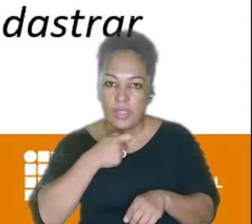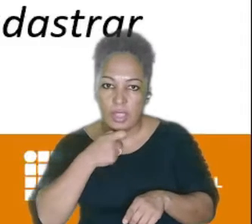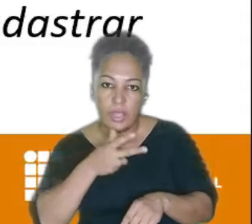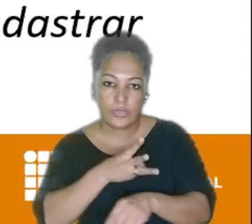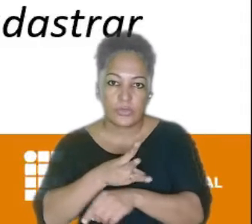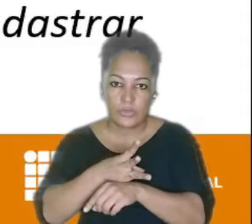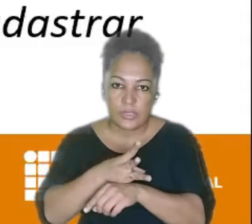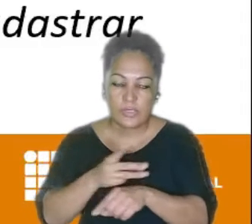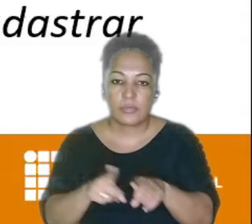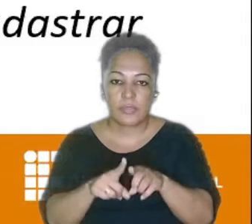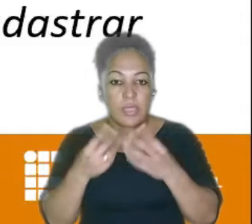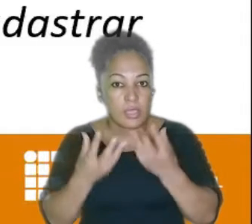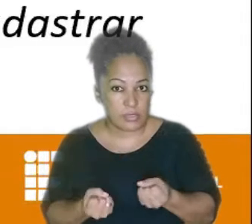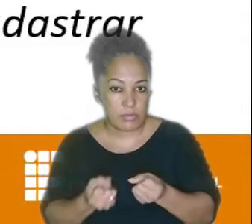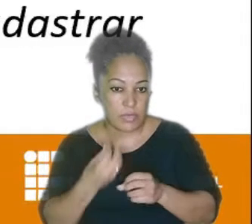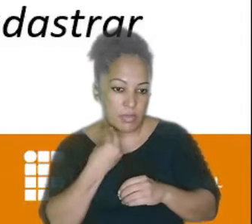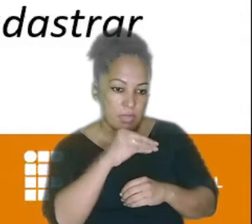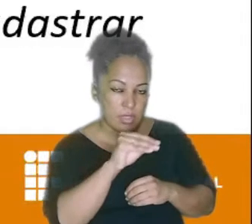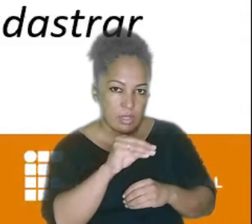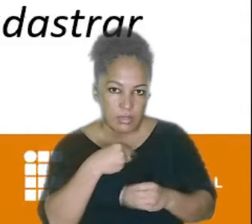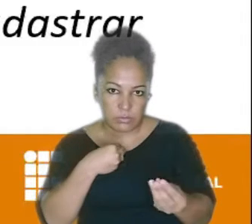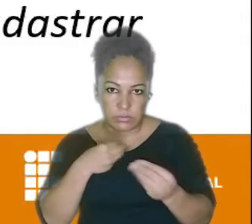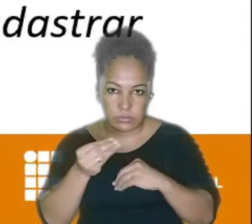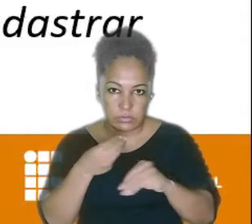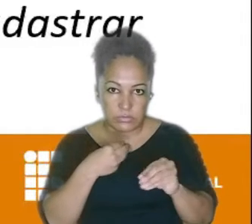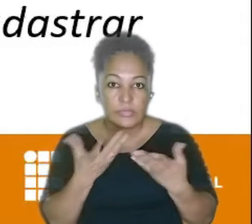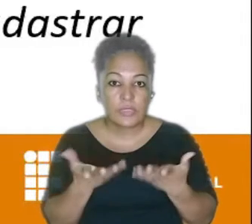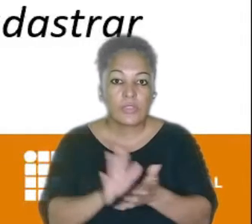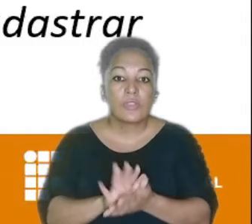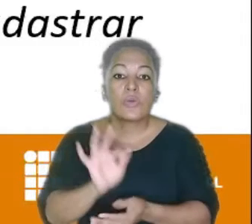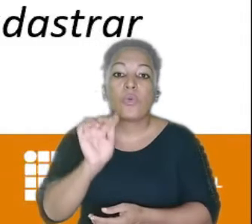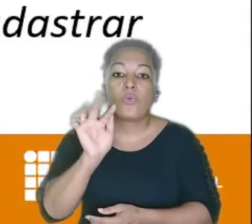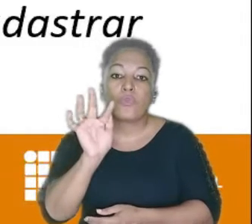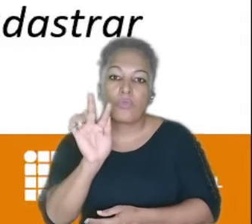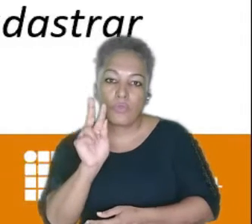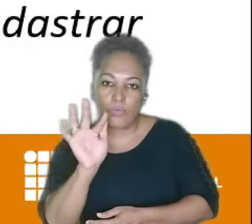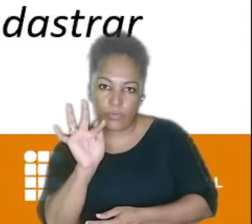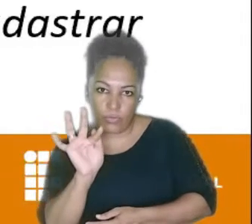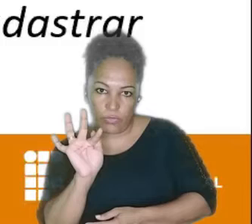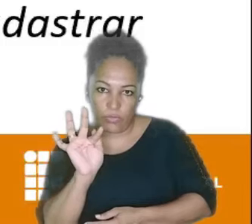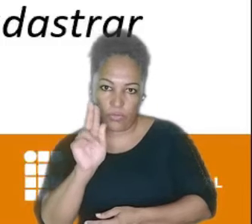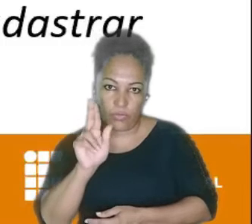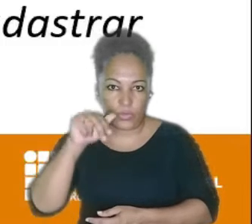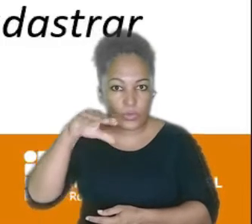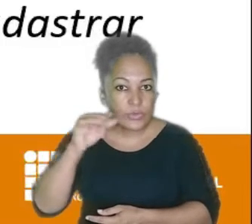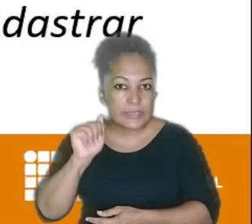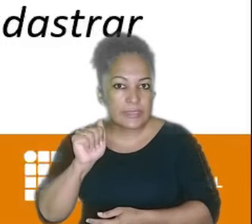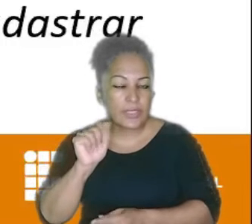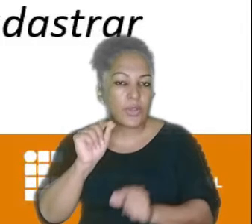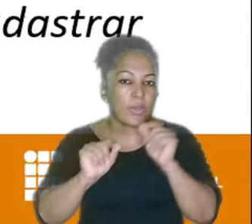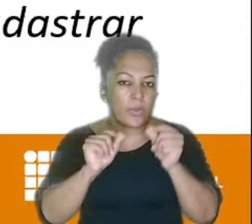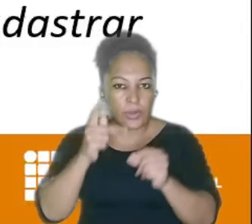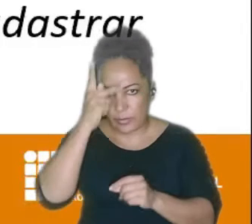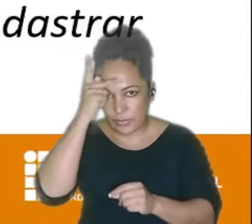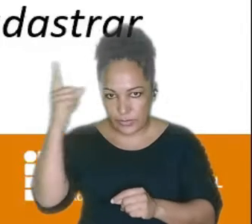áudio, receber o vídeo, receber o áudio. Tá vendo? São funções. São ações que o sistema faz